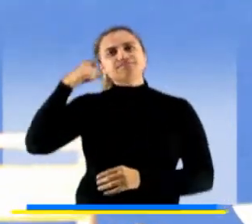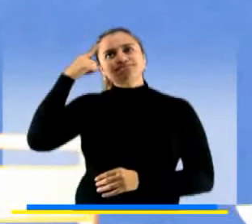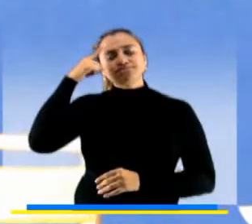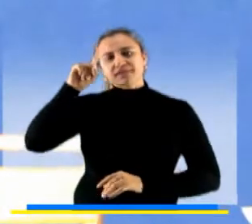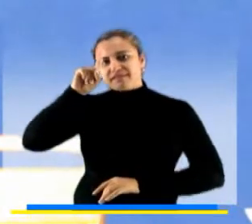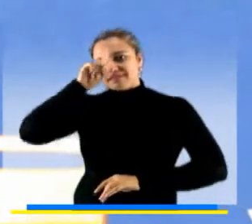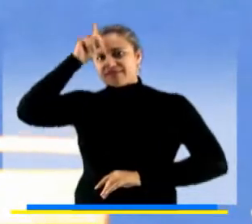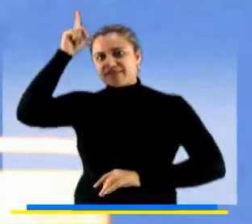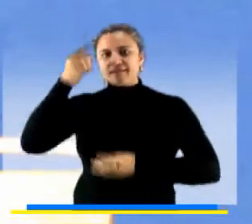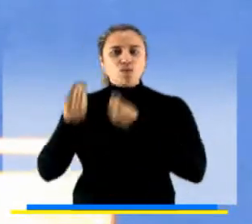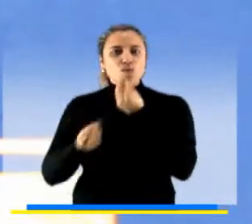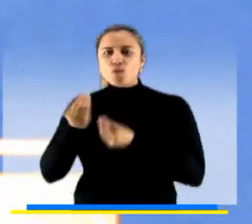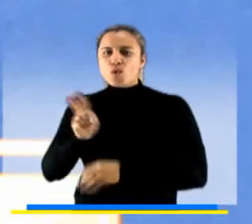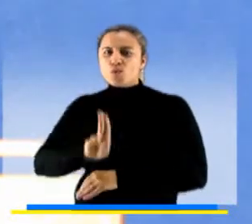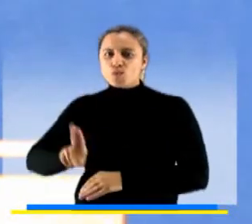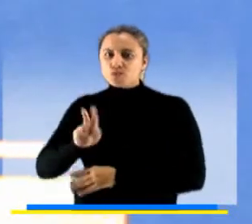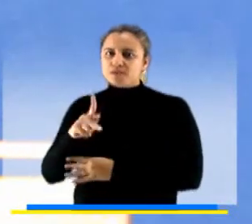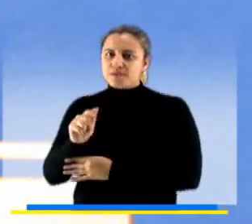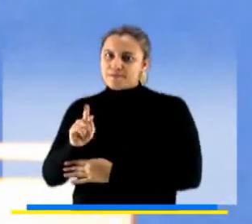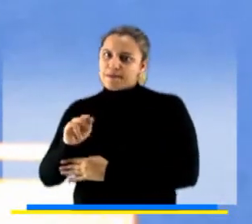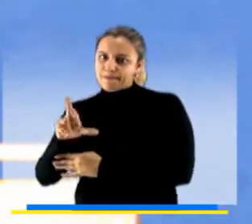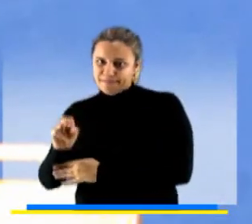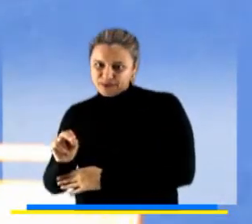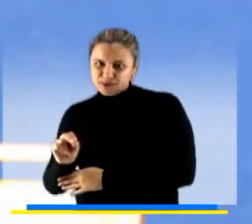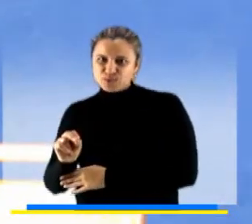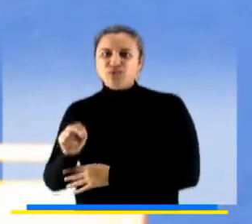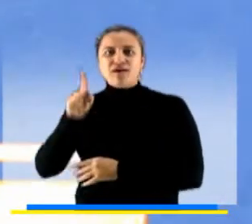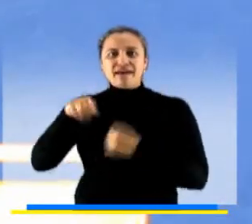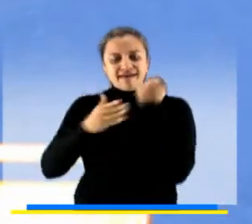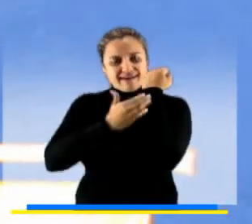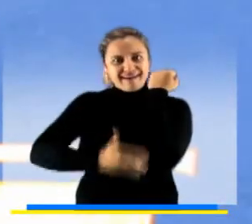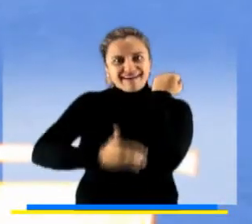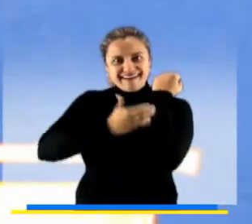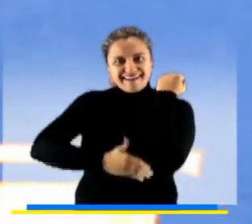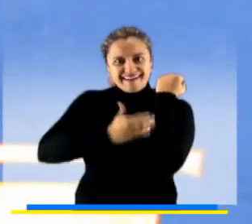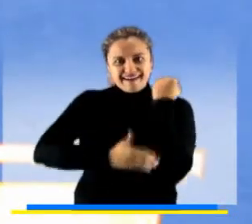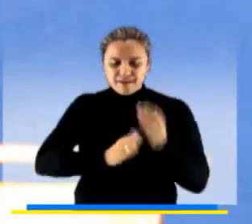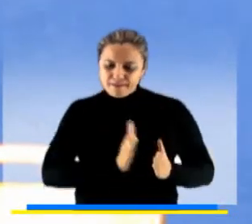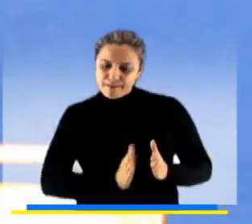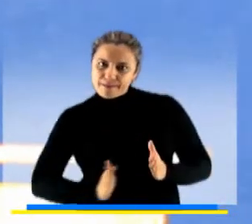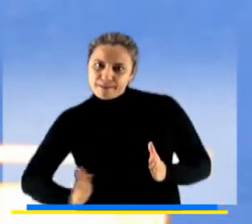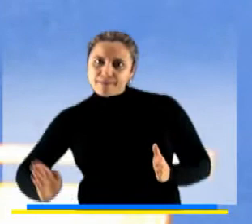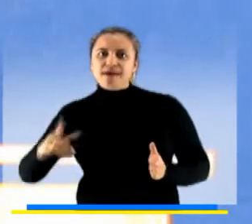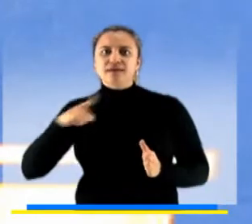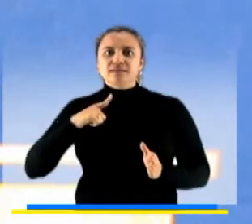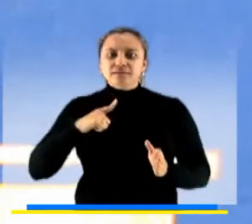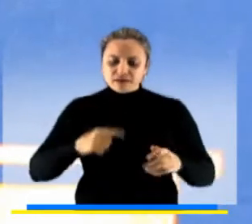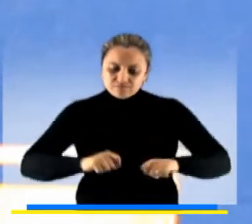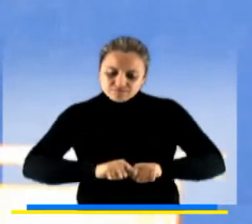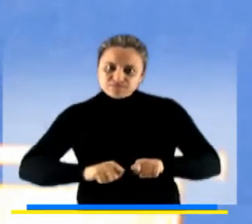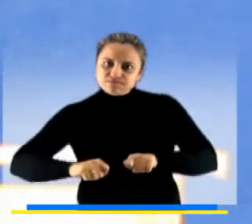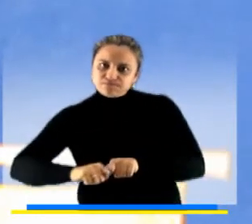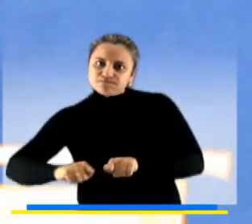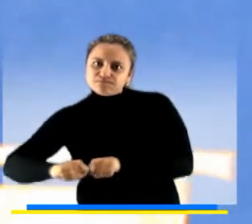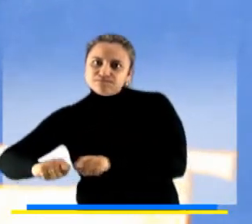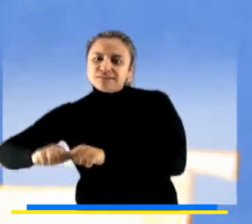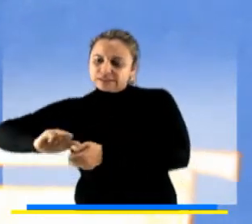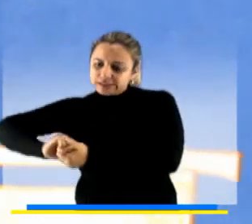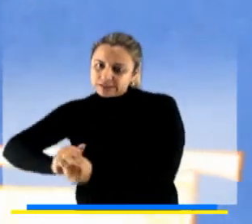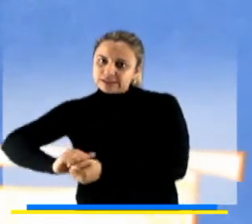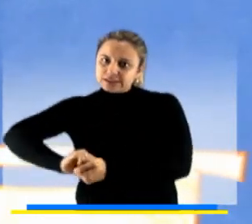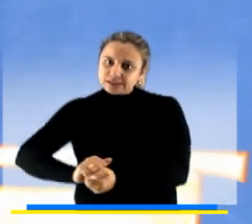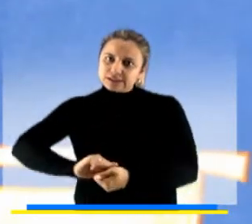de utilizar o papiro cortando seu caule em fatias e emendando essas fatias sob